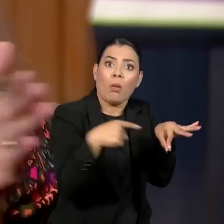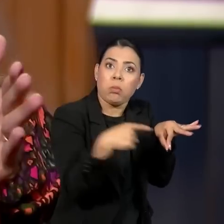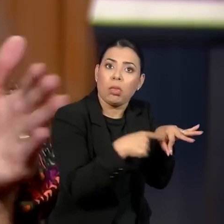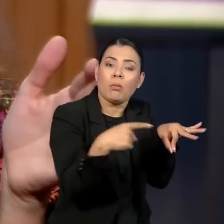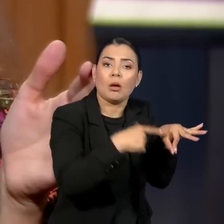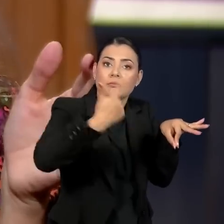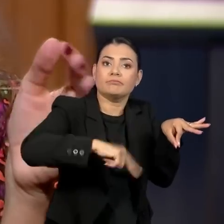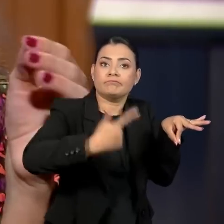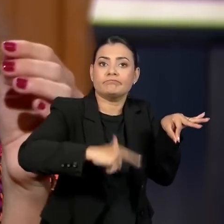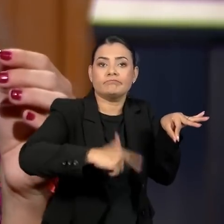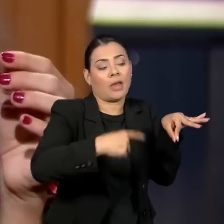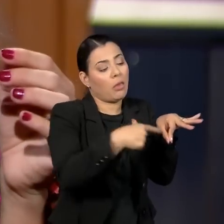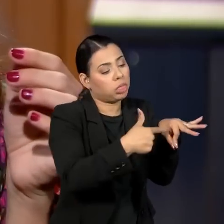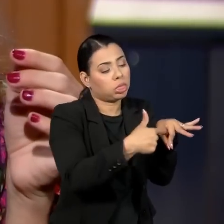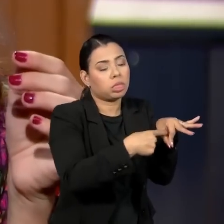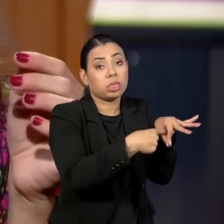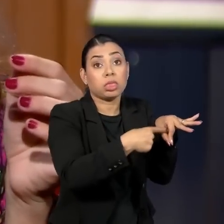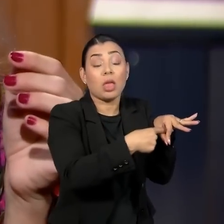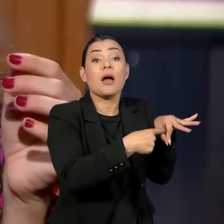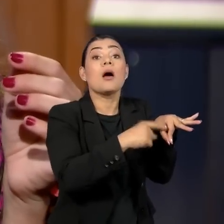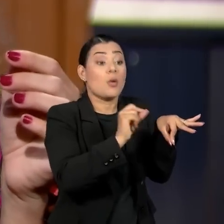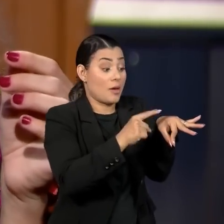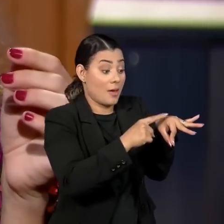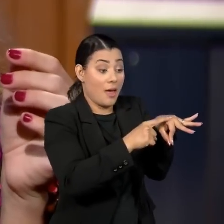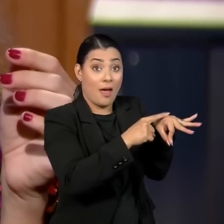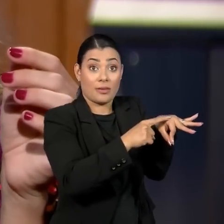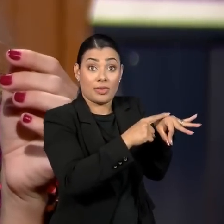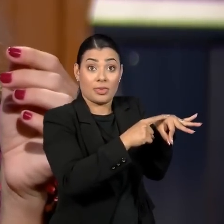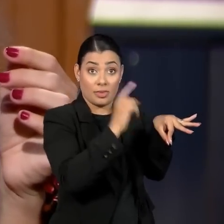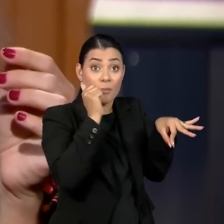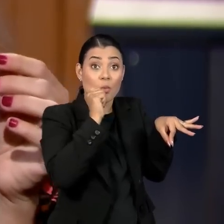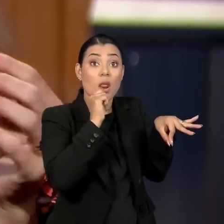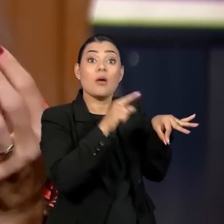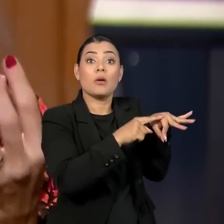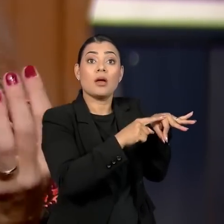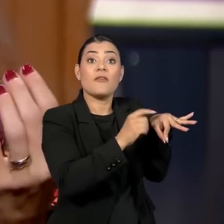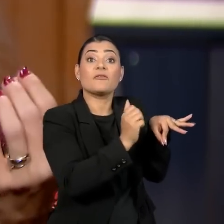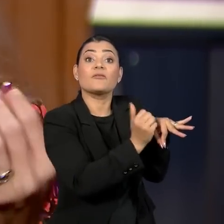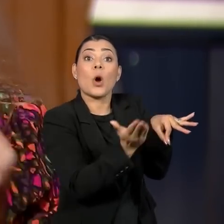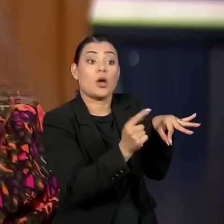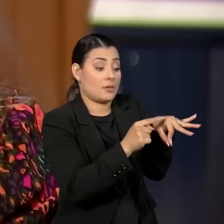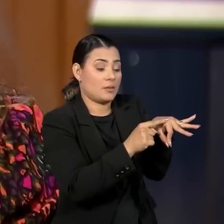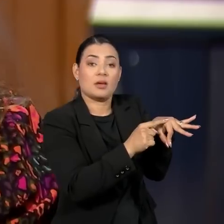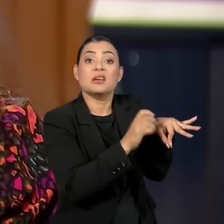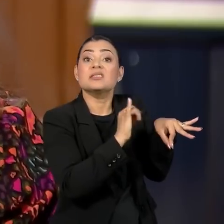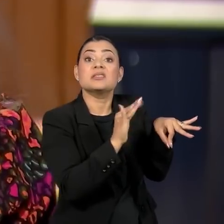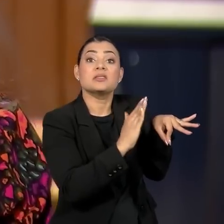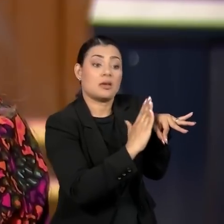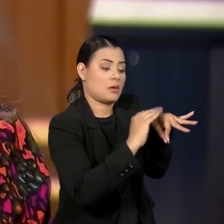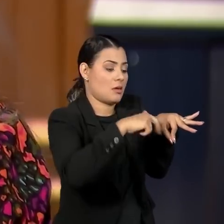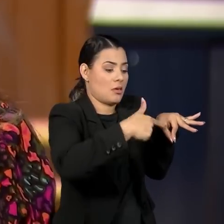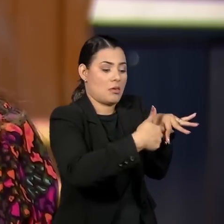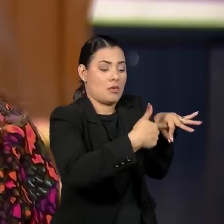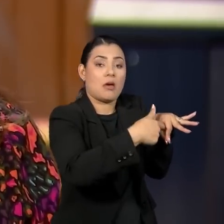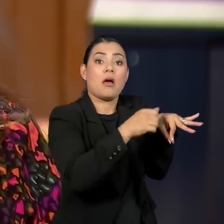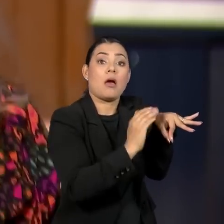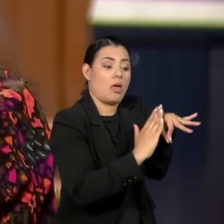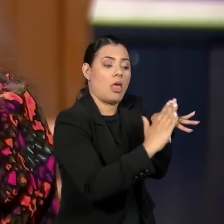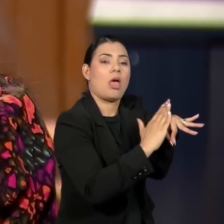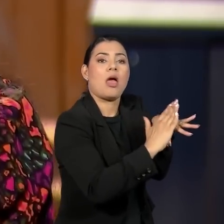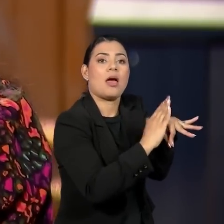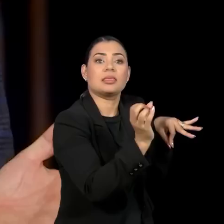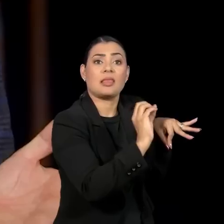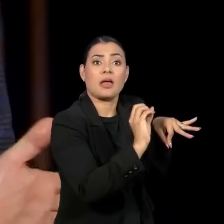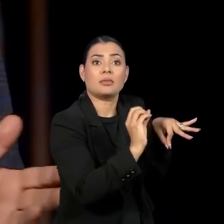vai e vem, né? E o órgão aqui principal da mulher tá externo. Se não tiver nada roçando ali, ela